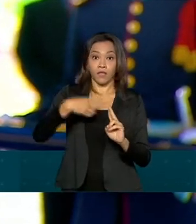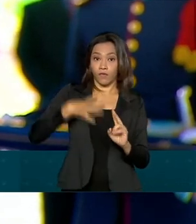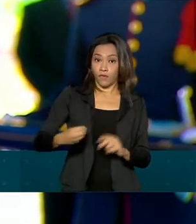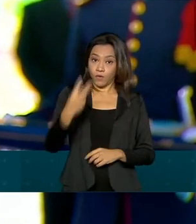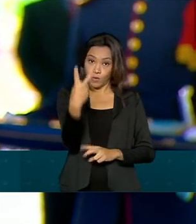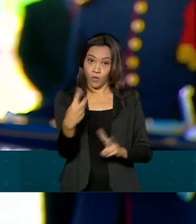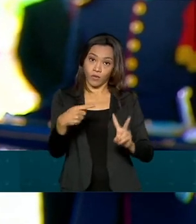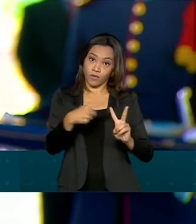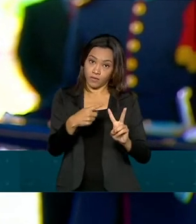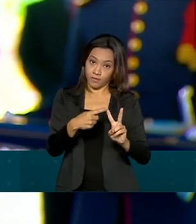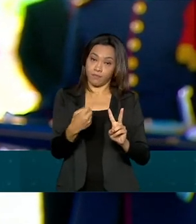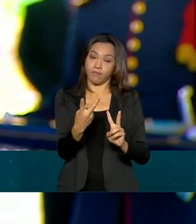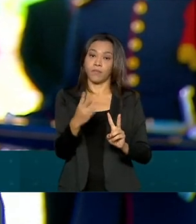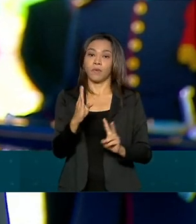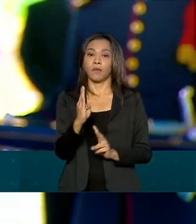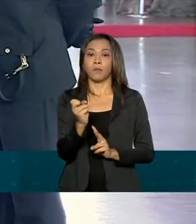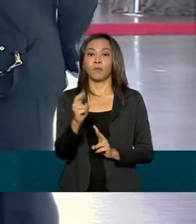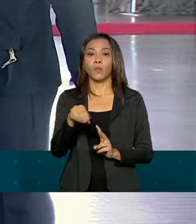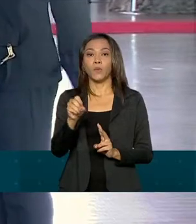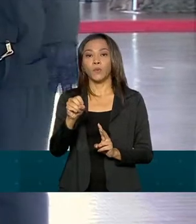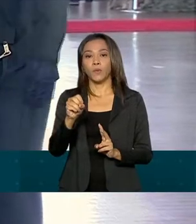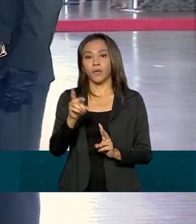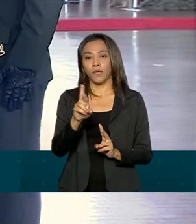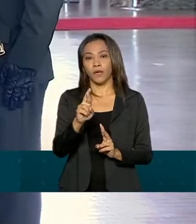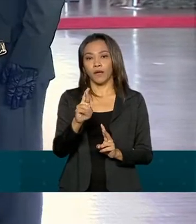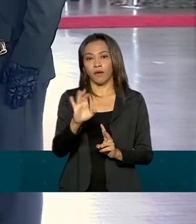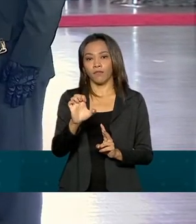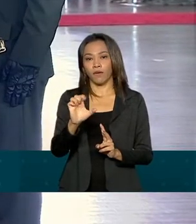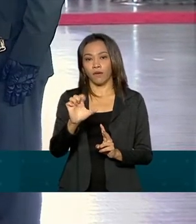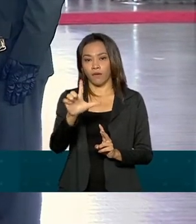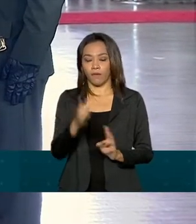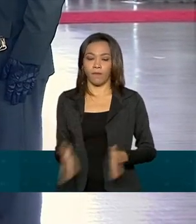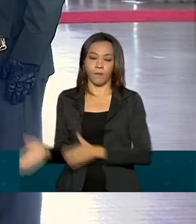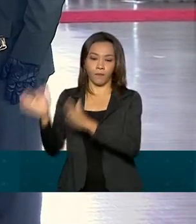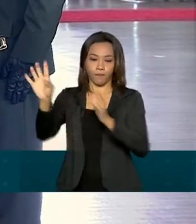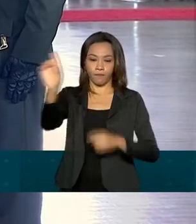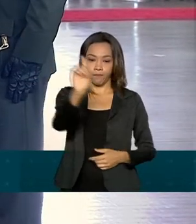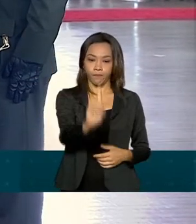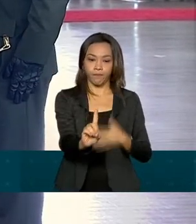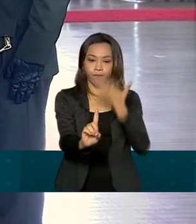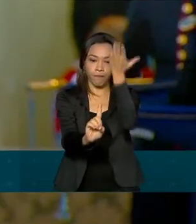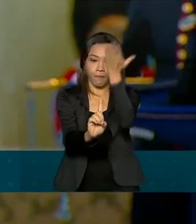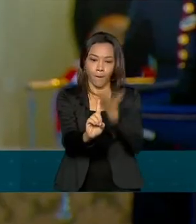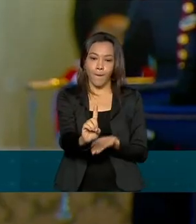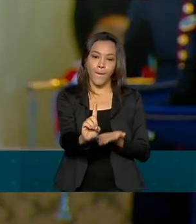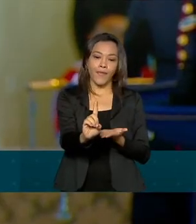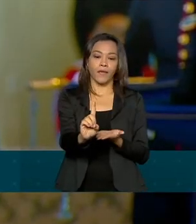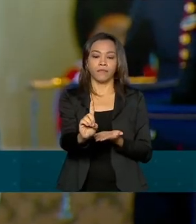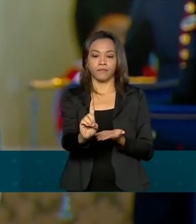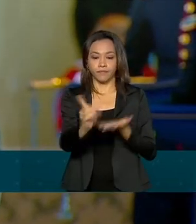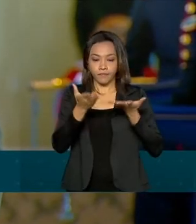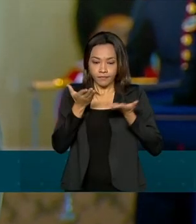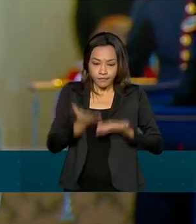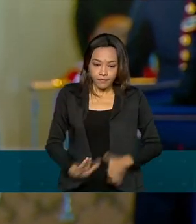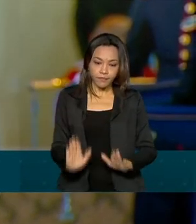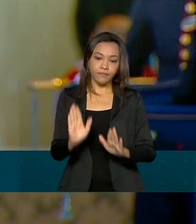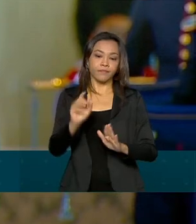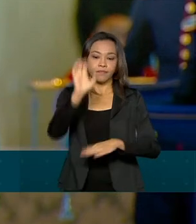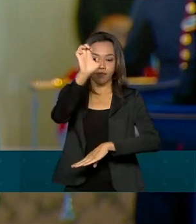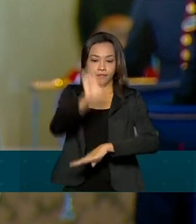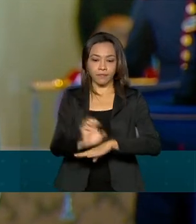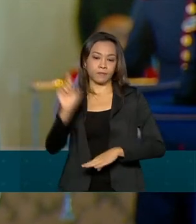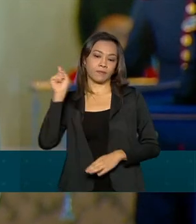Bruno e Rafael rusivel loubak de Carvalho natural de Manhuaçu